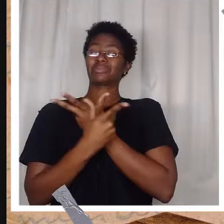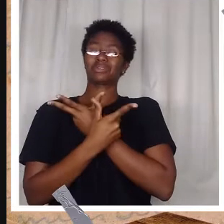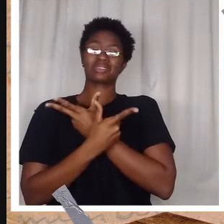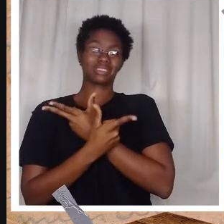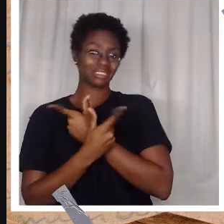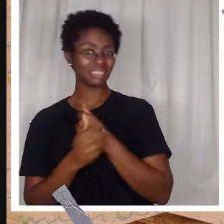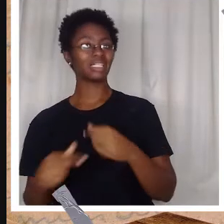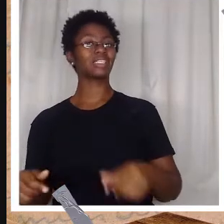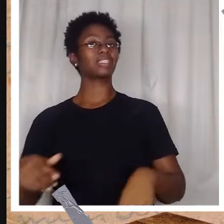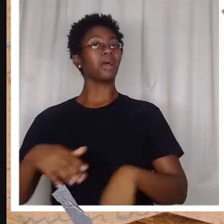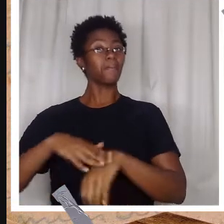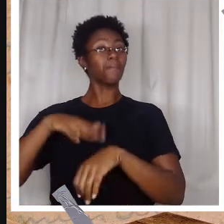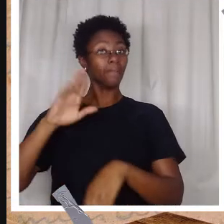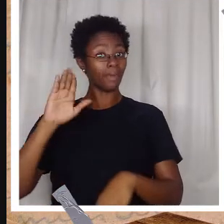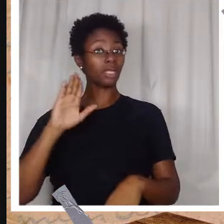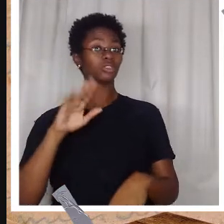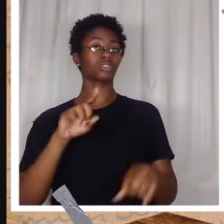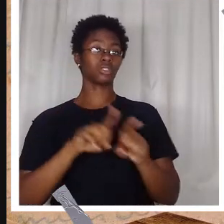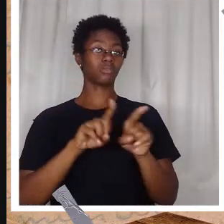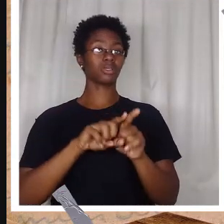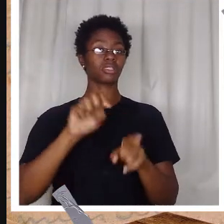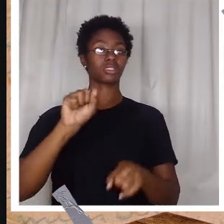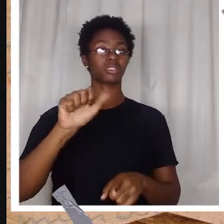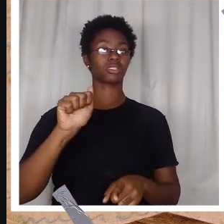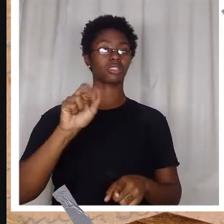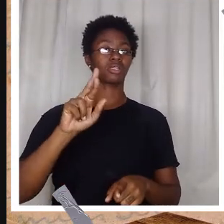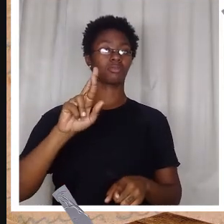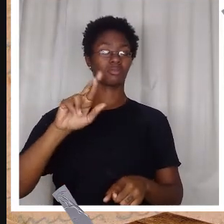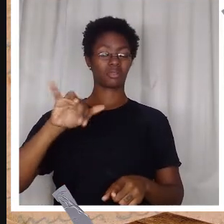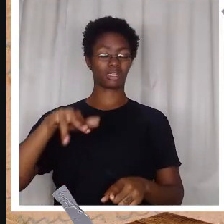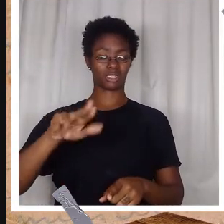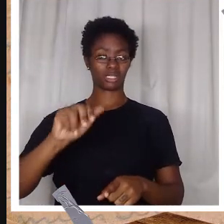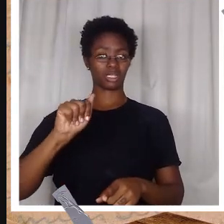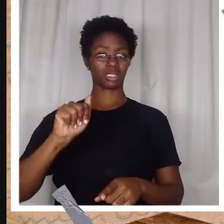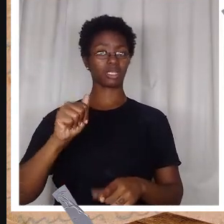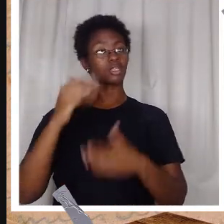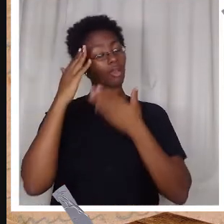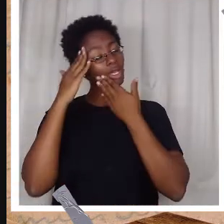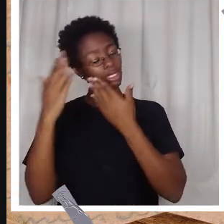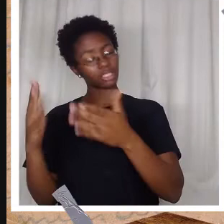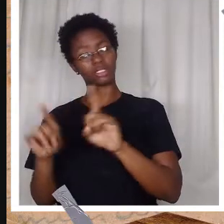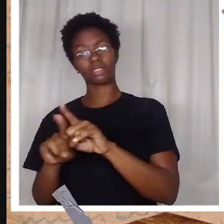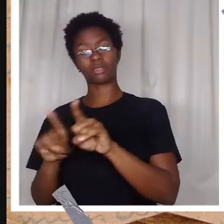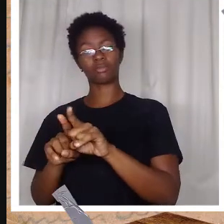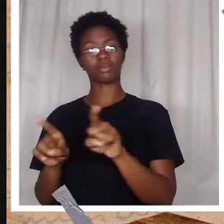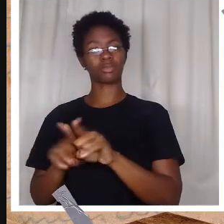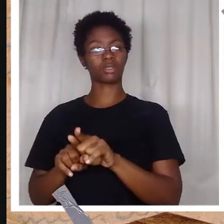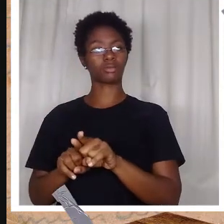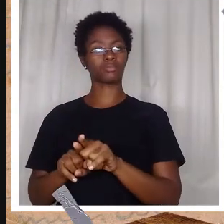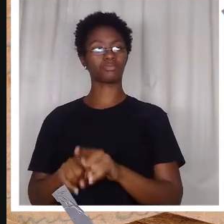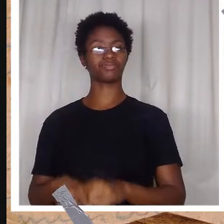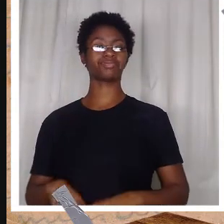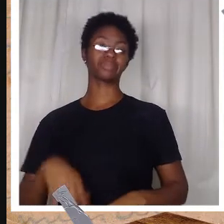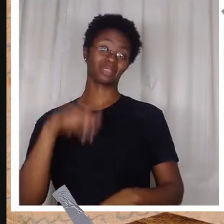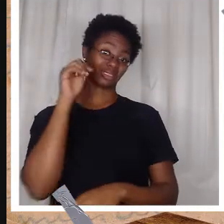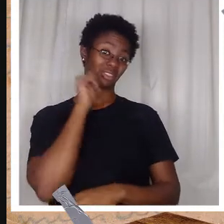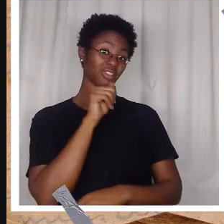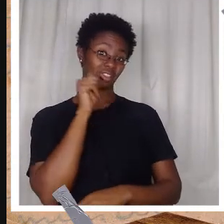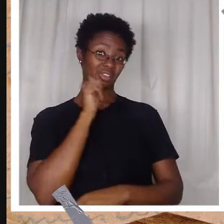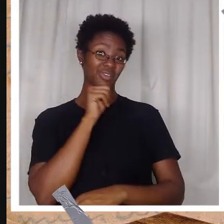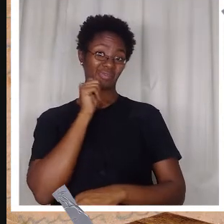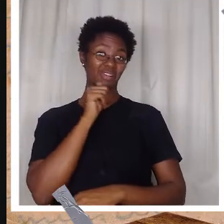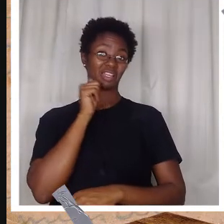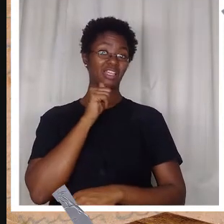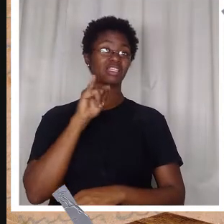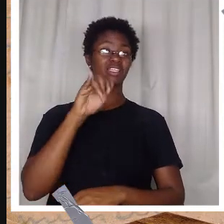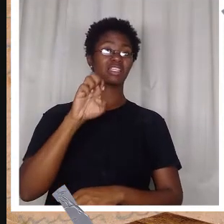agradeço imensamente a disponibilidade para mediar essa nossa conversa. É que a sergipana Iércia